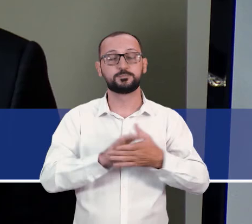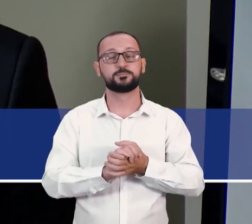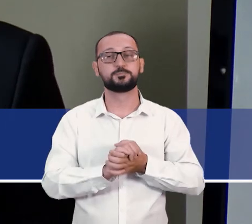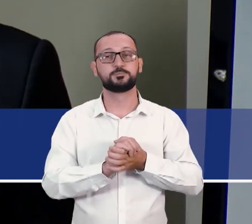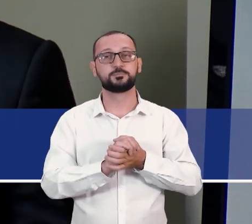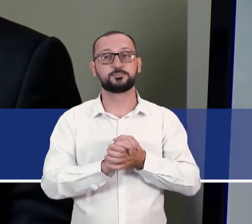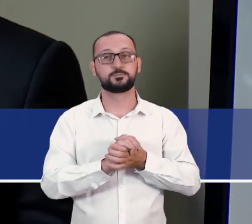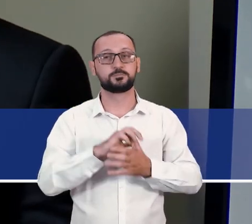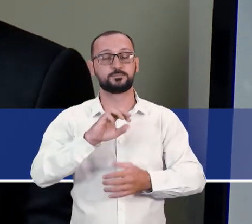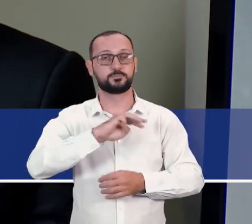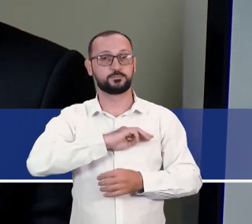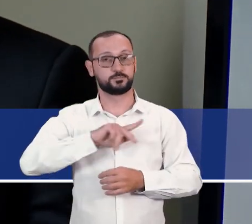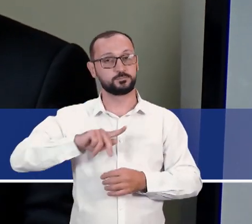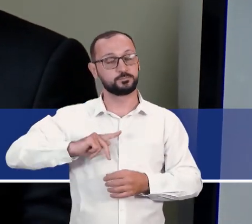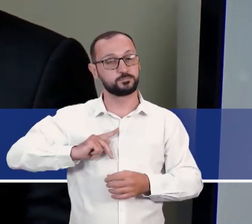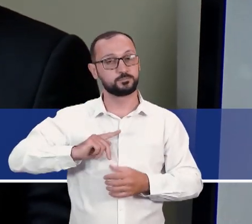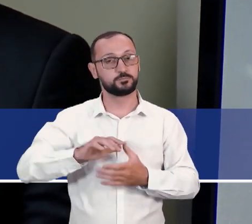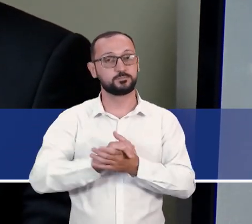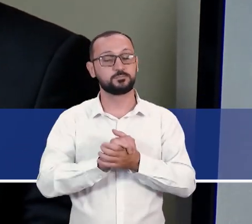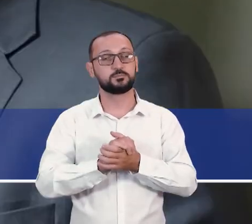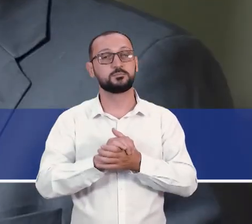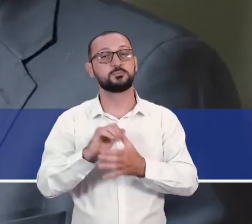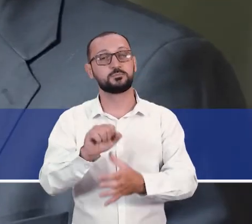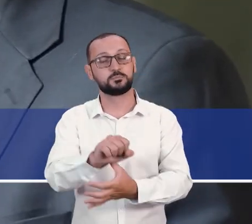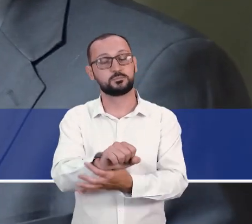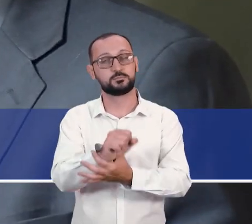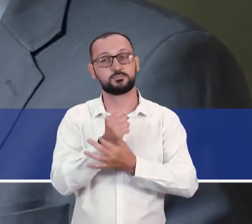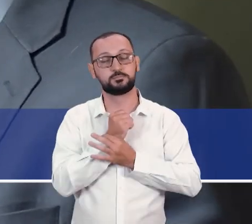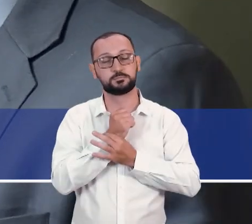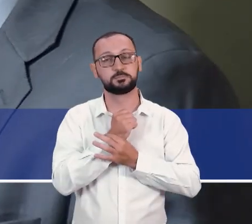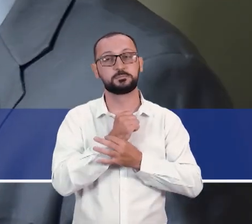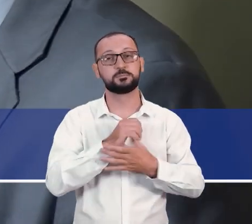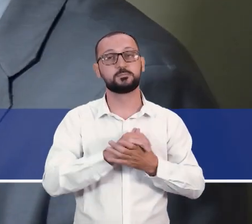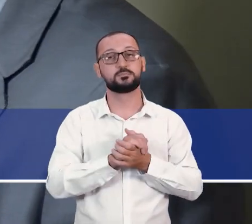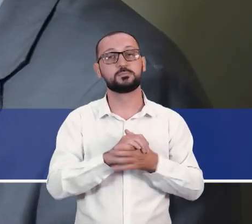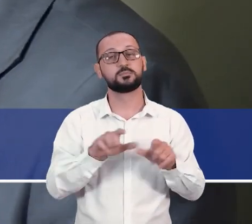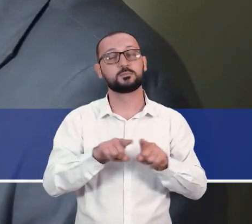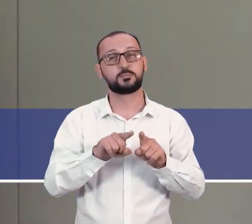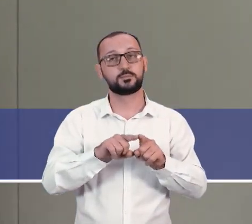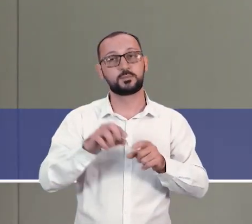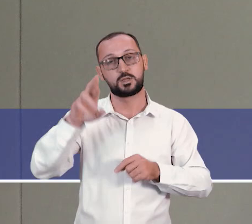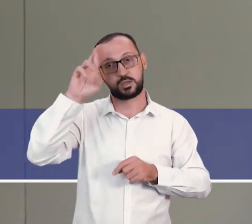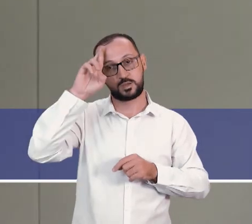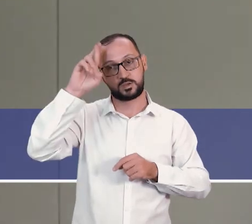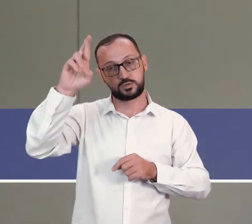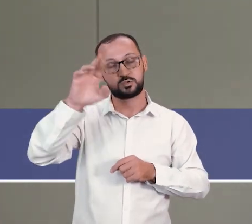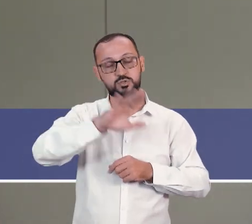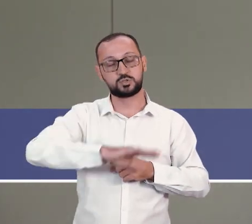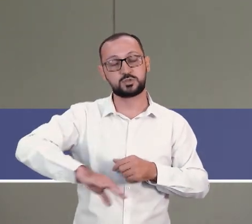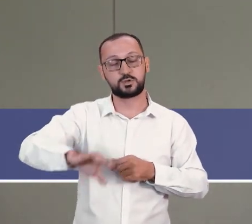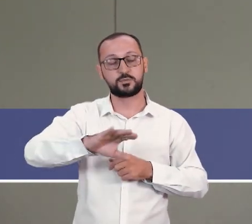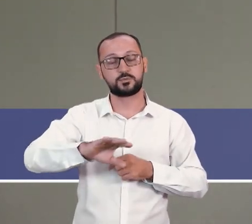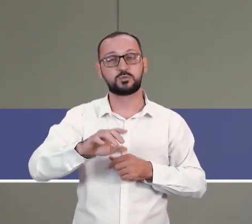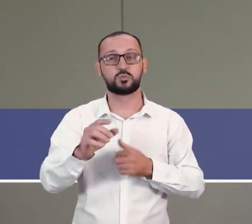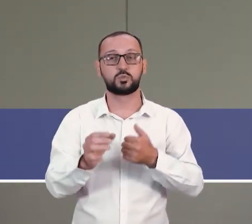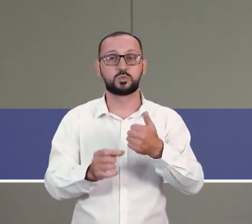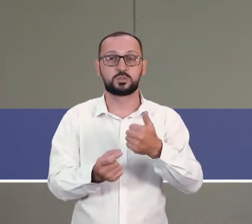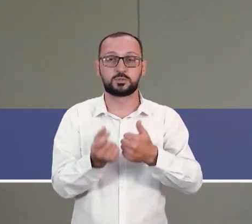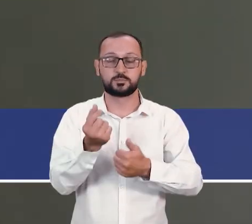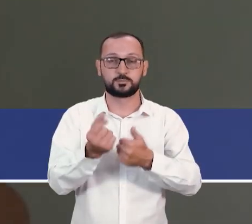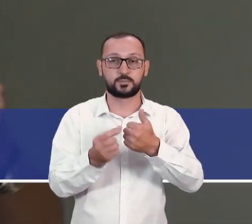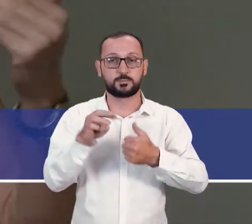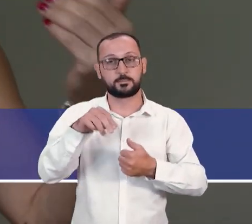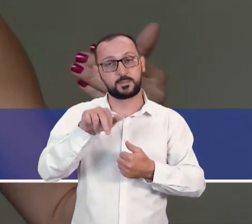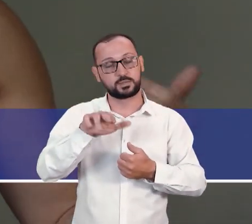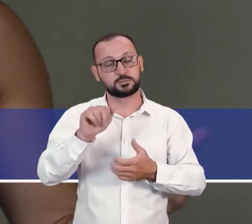Justiça, Paulo Roberto Ishikawa, pelo Ministério Público, o Defensor Público Geral, Fábio Rombi, e a chefe de contabilidade do Tribunal de